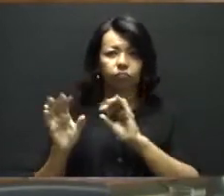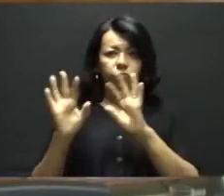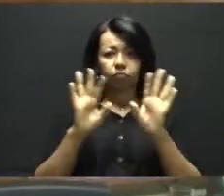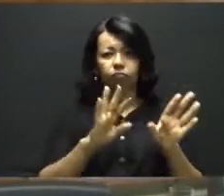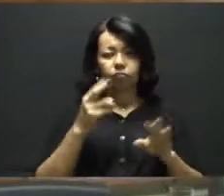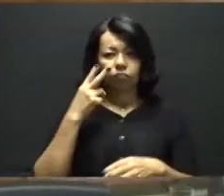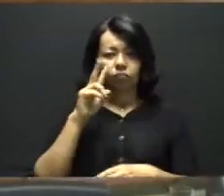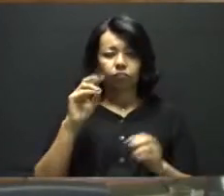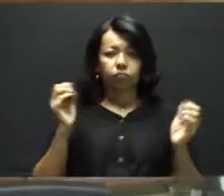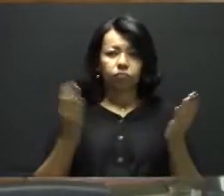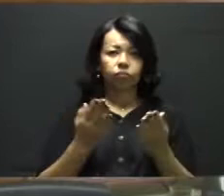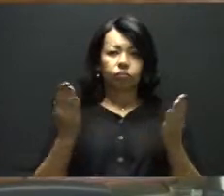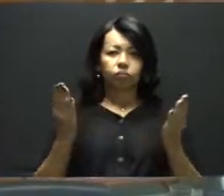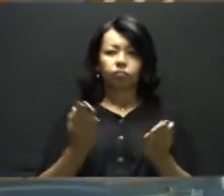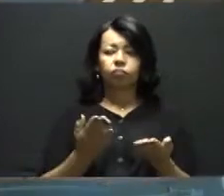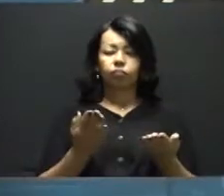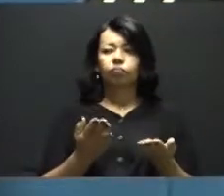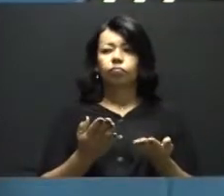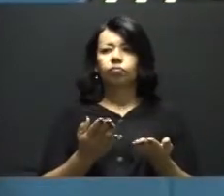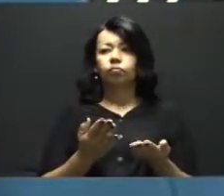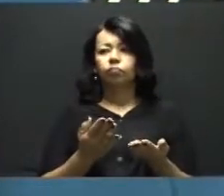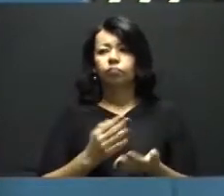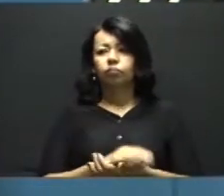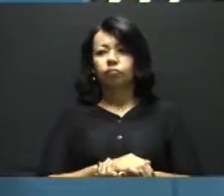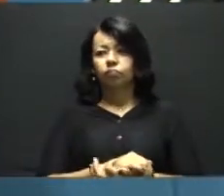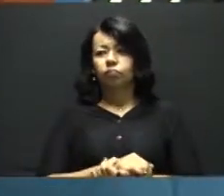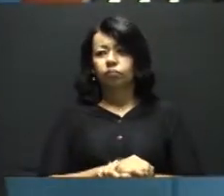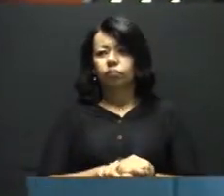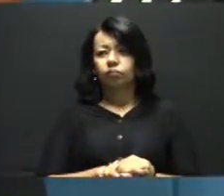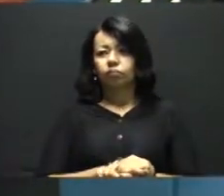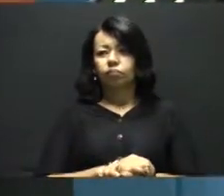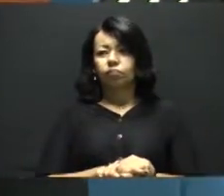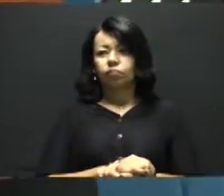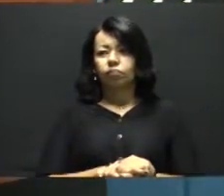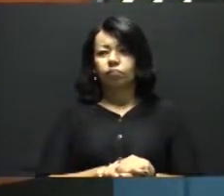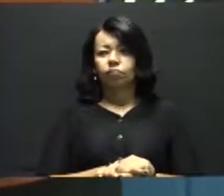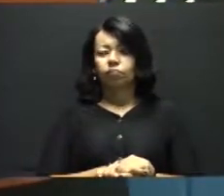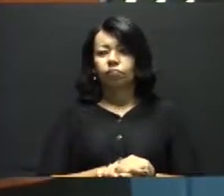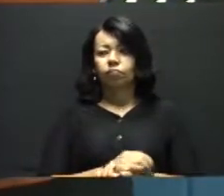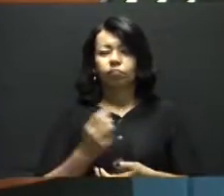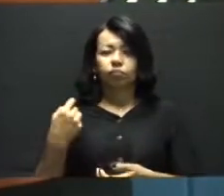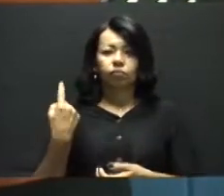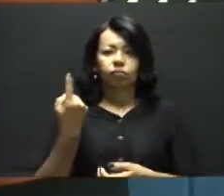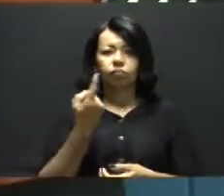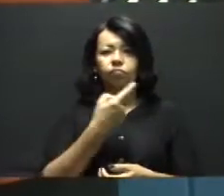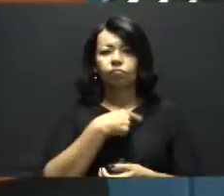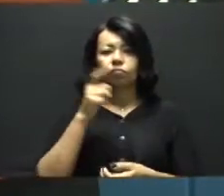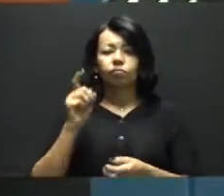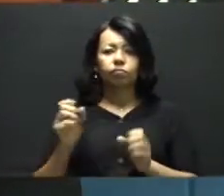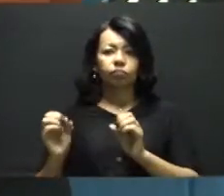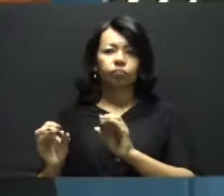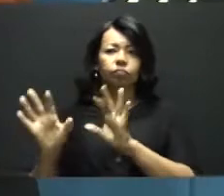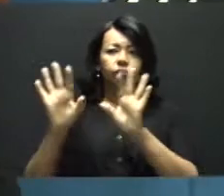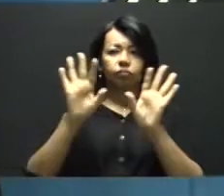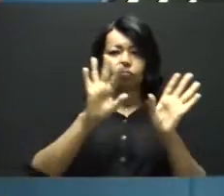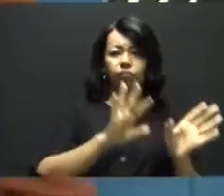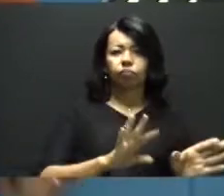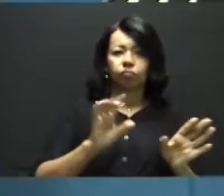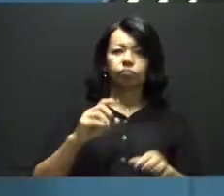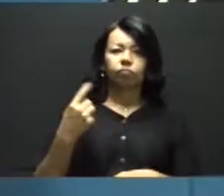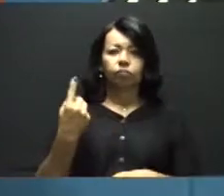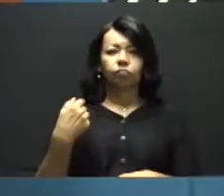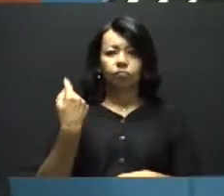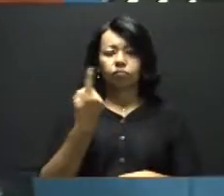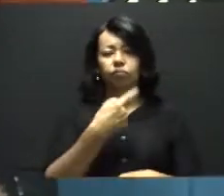estamos acompanhando aqui hoje com os milagres nós somos um milagre cada um de nós